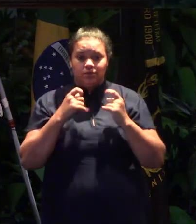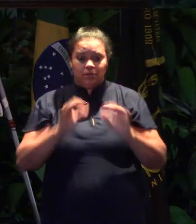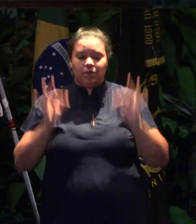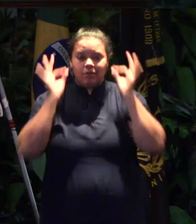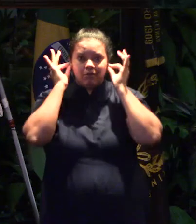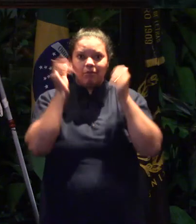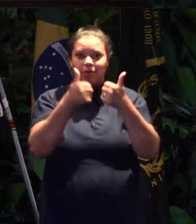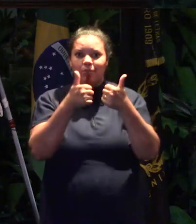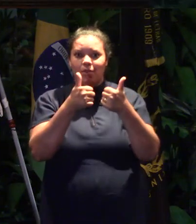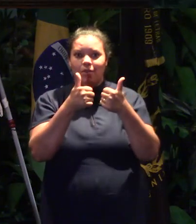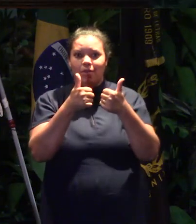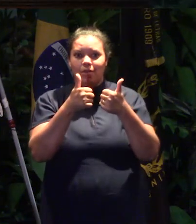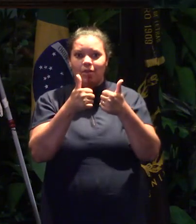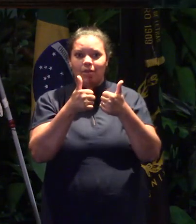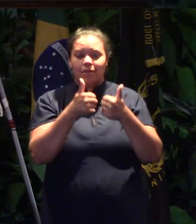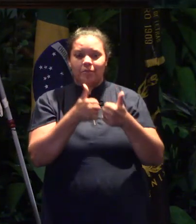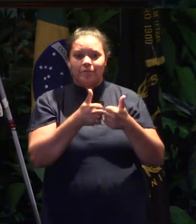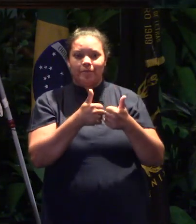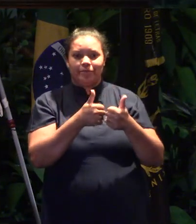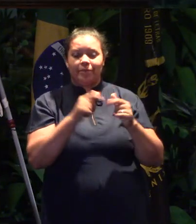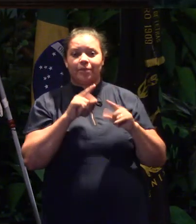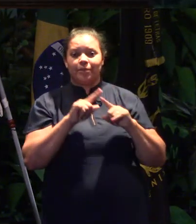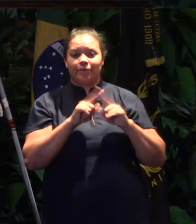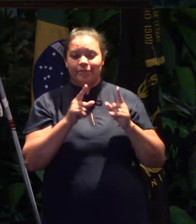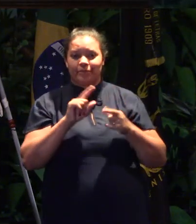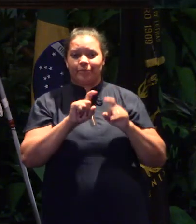mas ele...